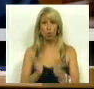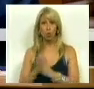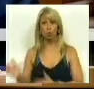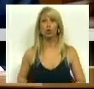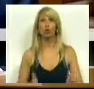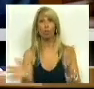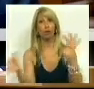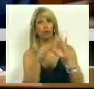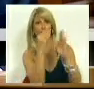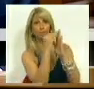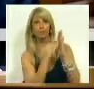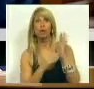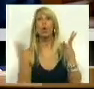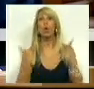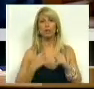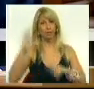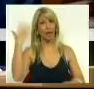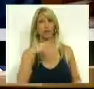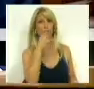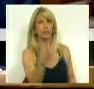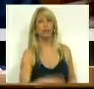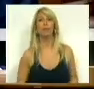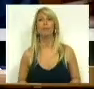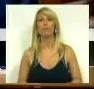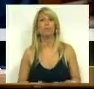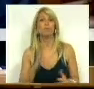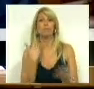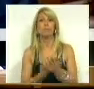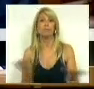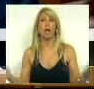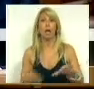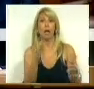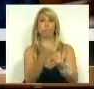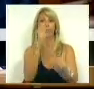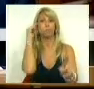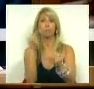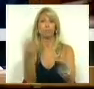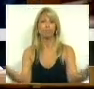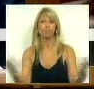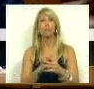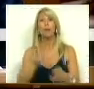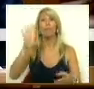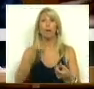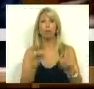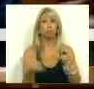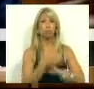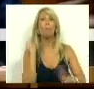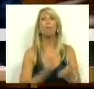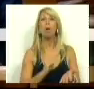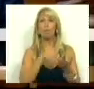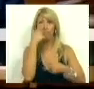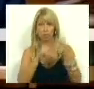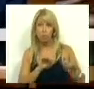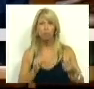traçados nesse orçamento, dizíamos nós na altura, vão dar ao mesmo destino: empobrecimento do país, empobrecimento dos